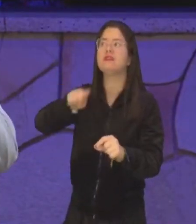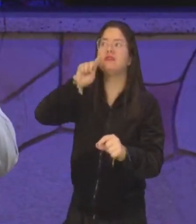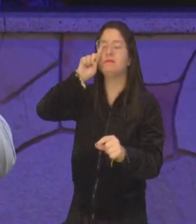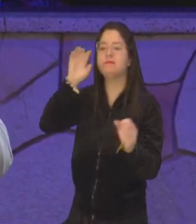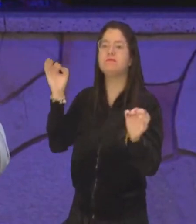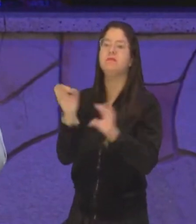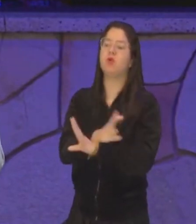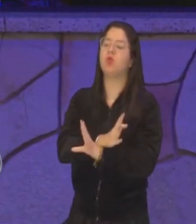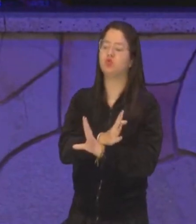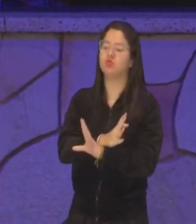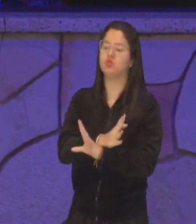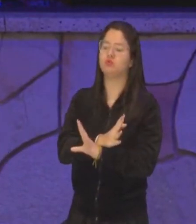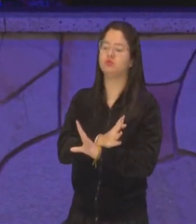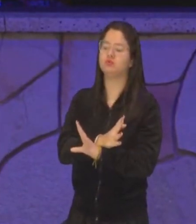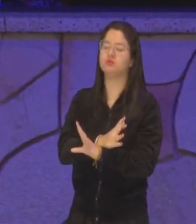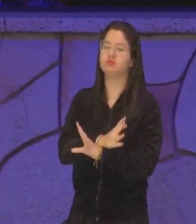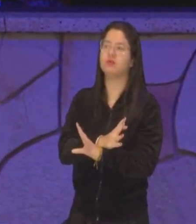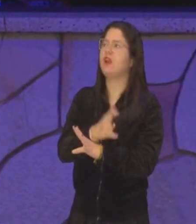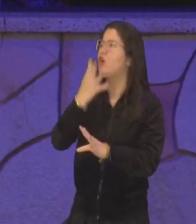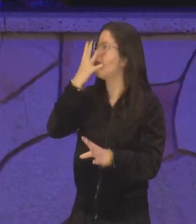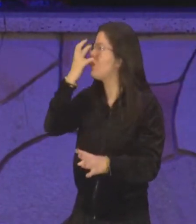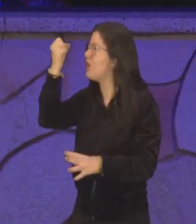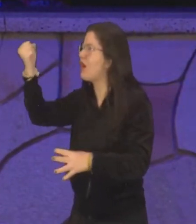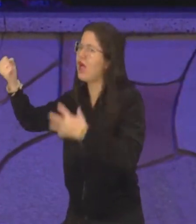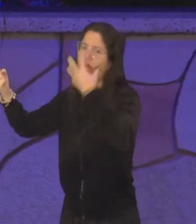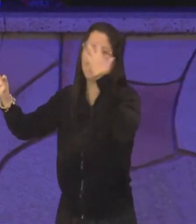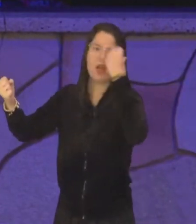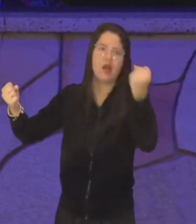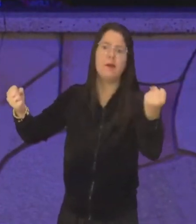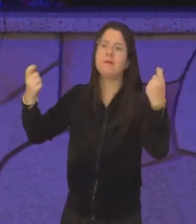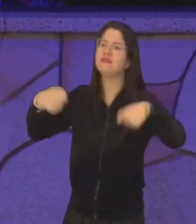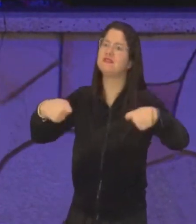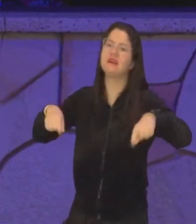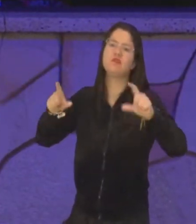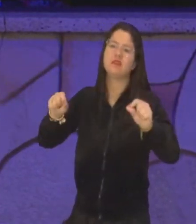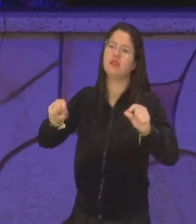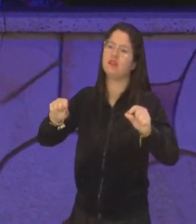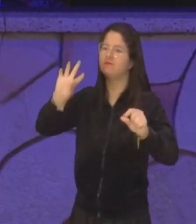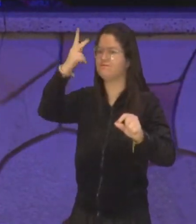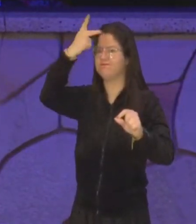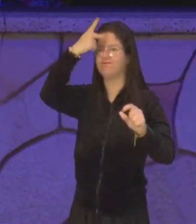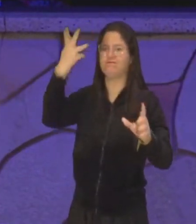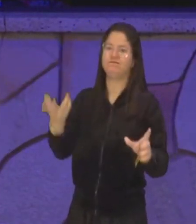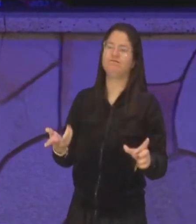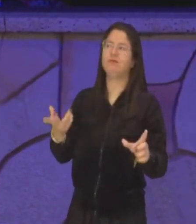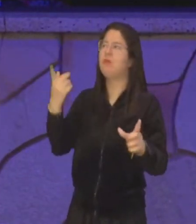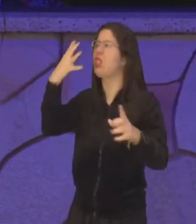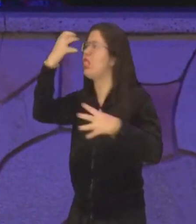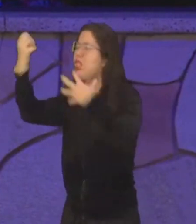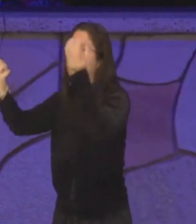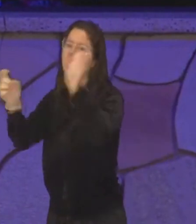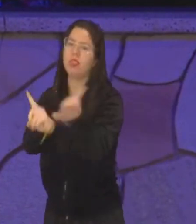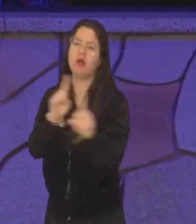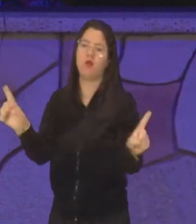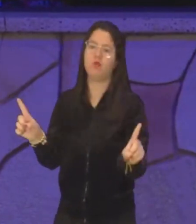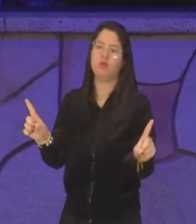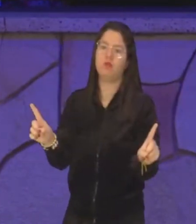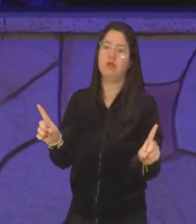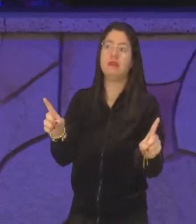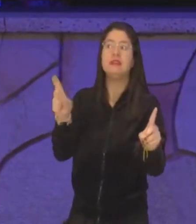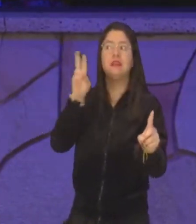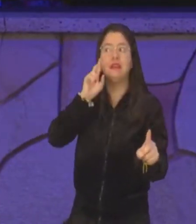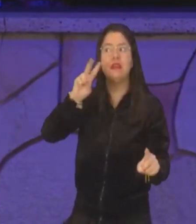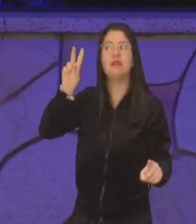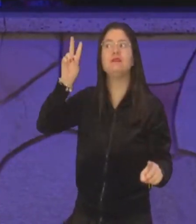perseguição, fosse contra a sedução do seu tempo. Pegue o maná, se alimente